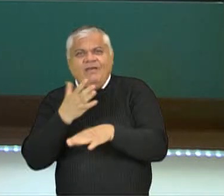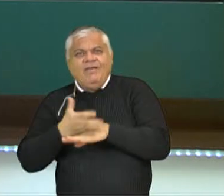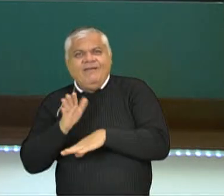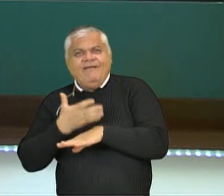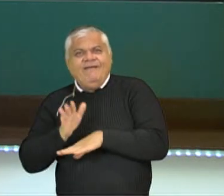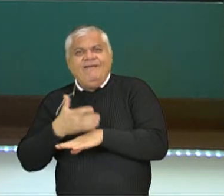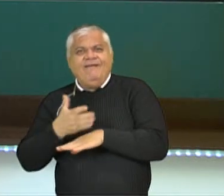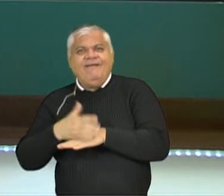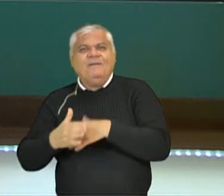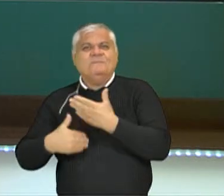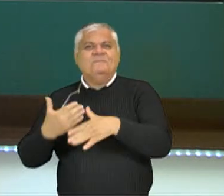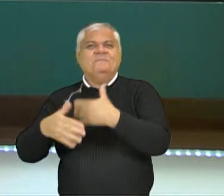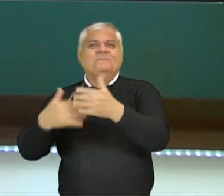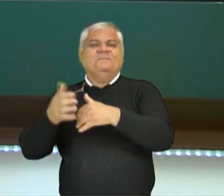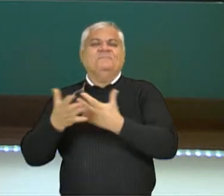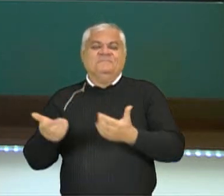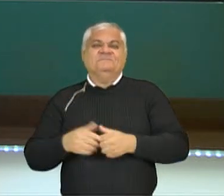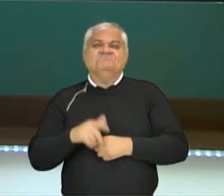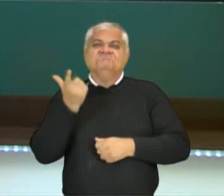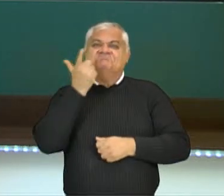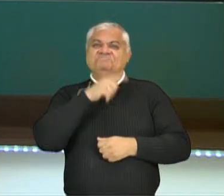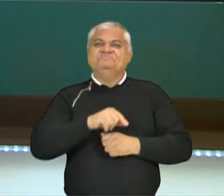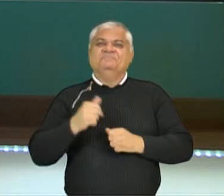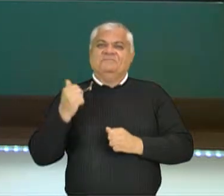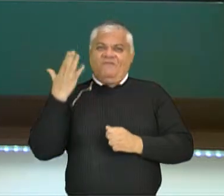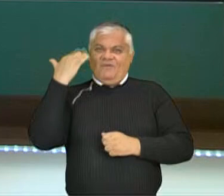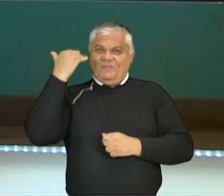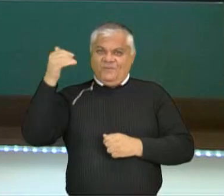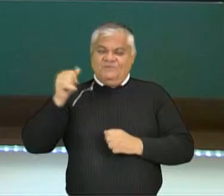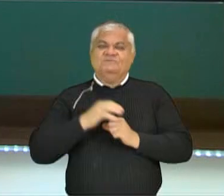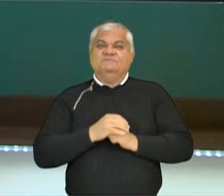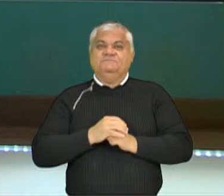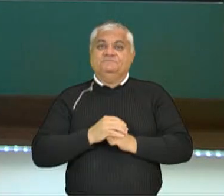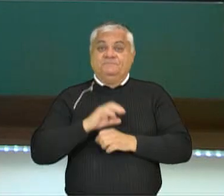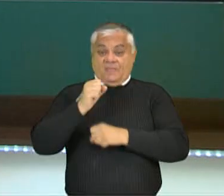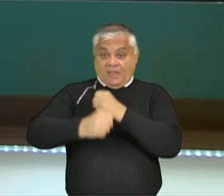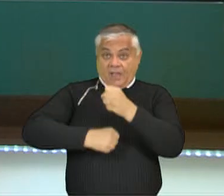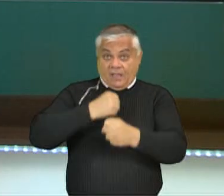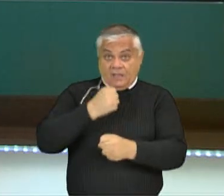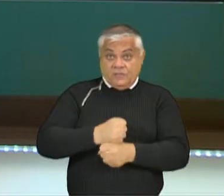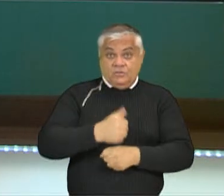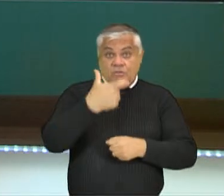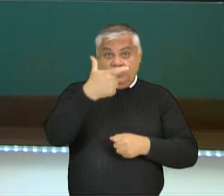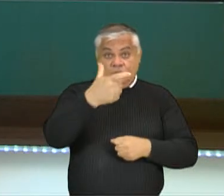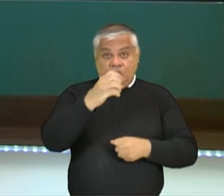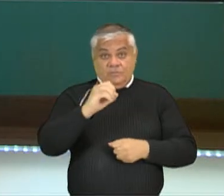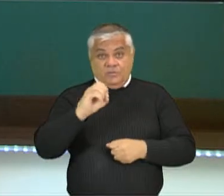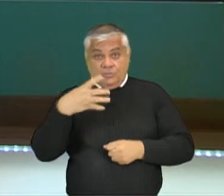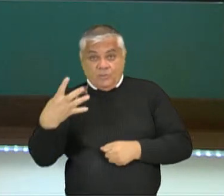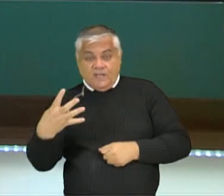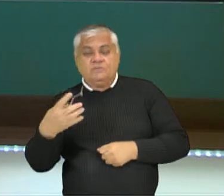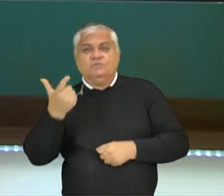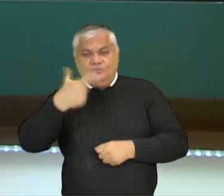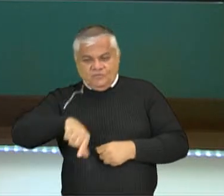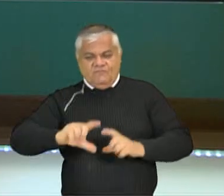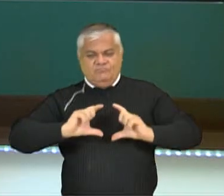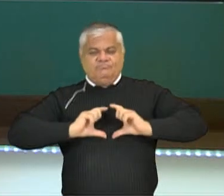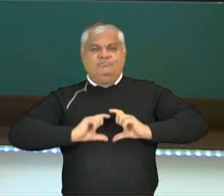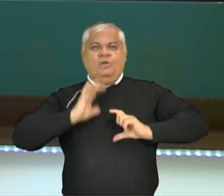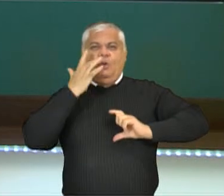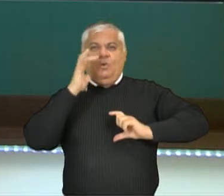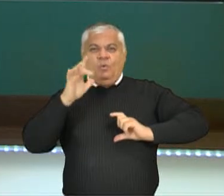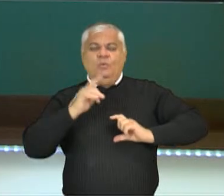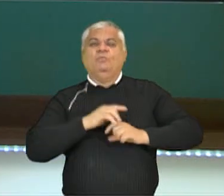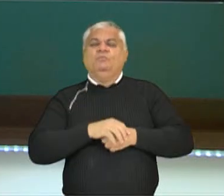se popularizando, tá? Daí a gente tem, em 2004 a gente teve mais uma medalha olímpica e no Rio de Janeiro, em 2016, a